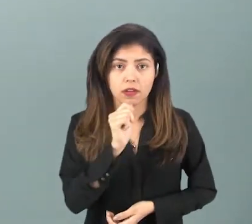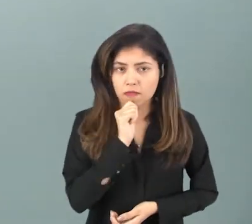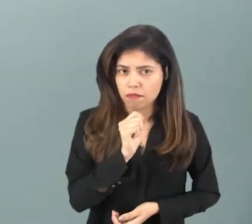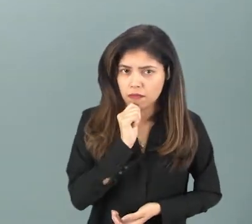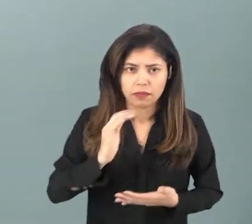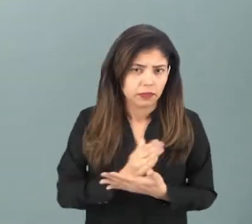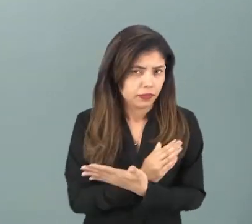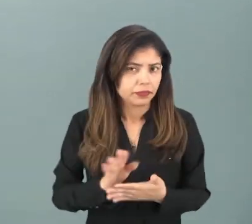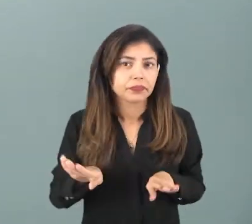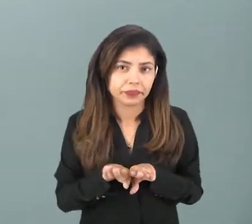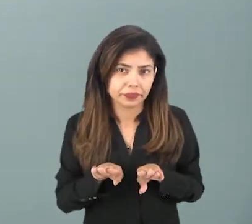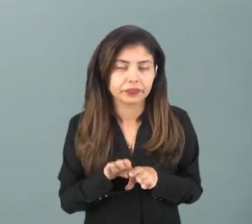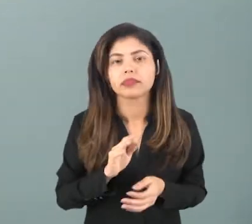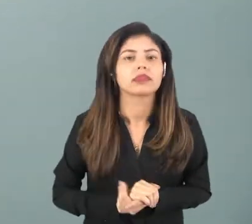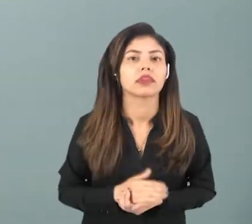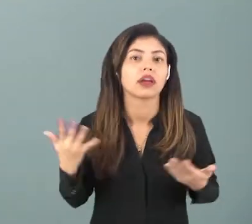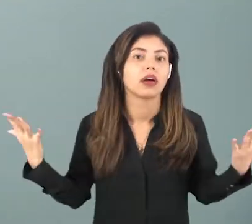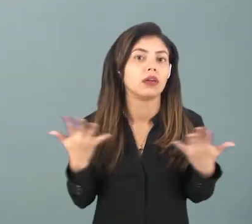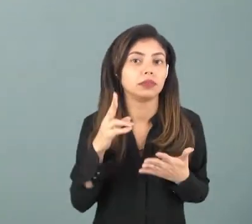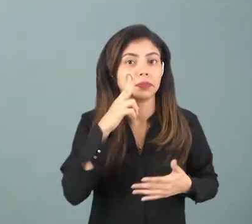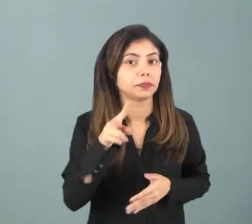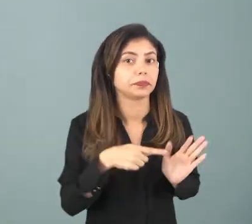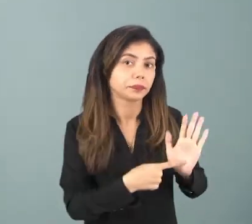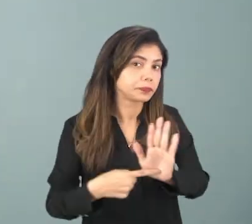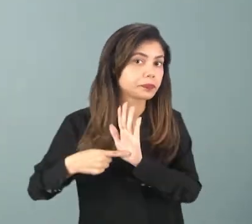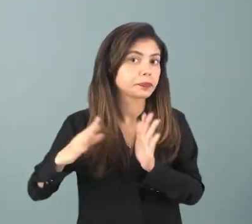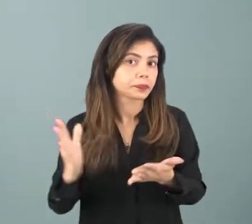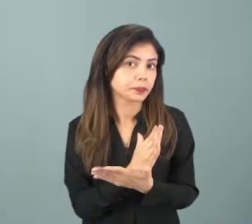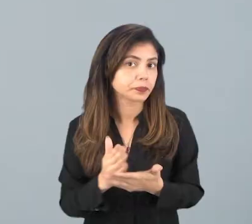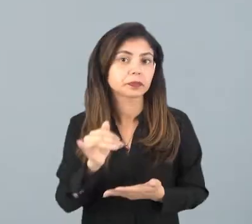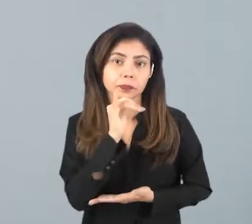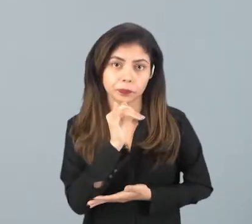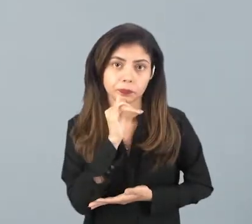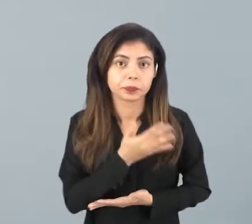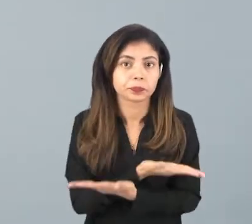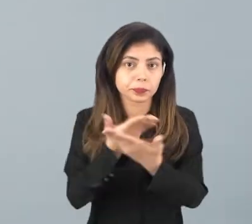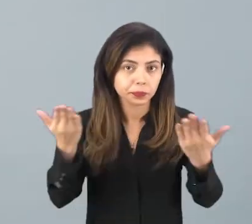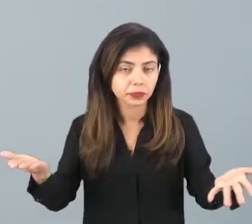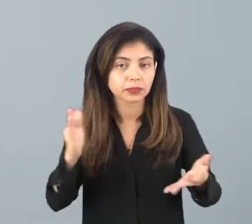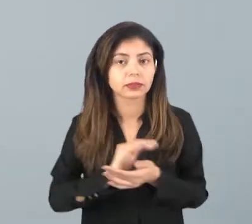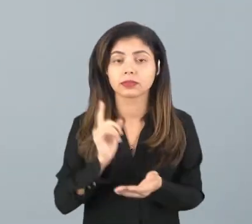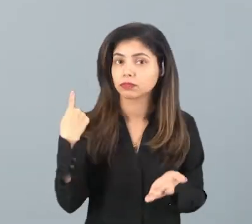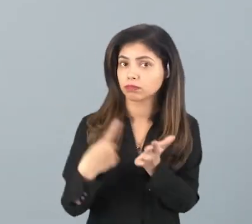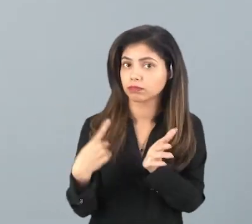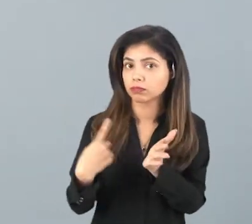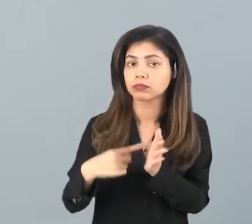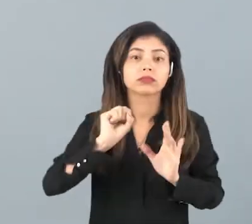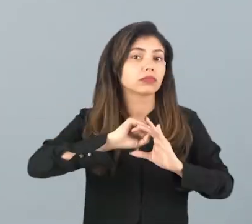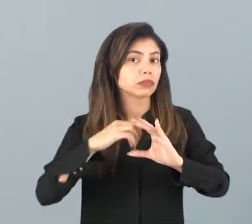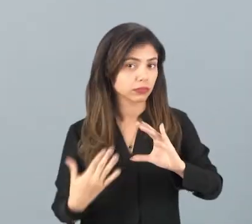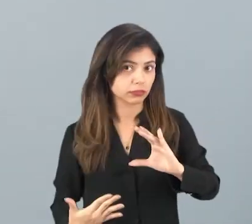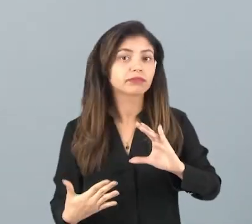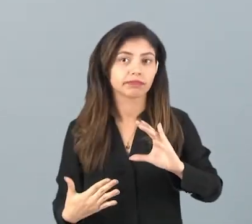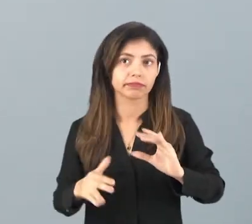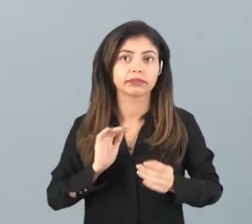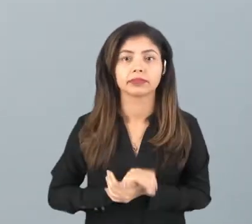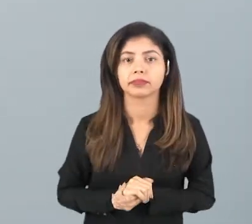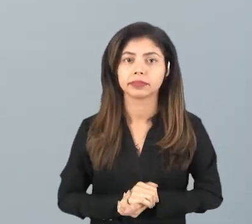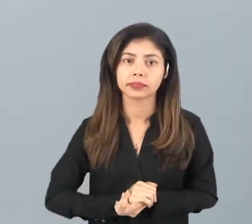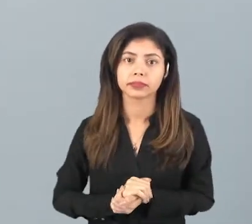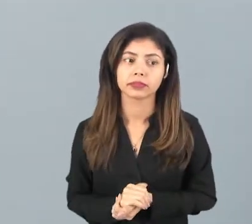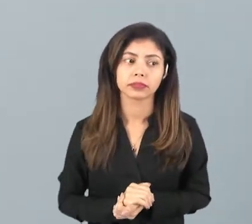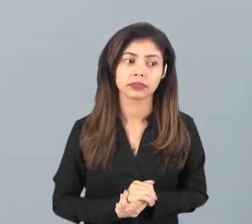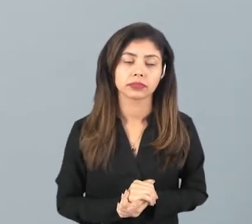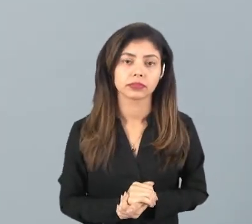alguns exemplos também? Então, agora vou apresentar alguns exemplos para vocês de acordo com essas características e